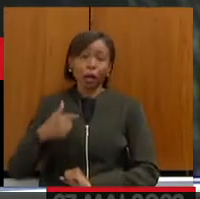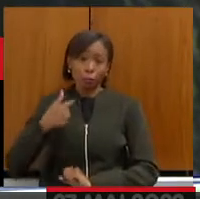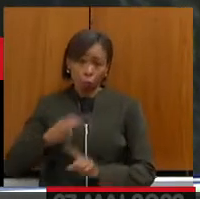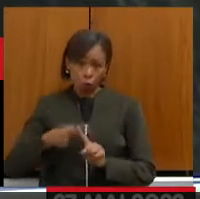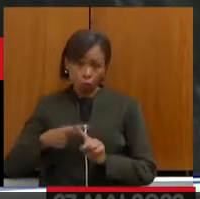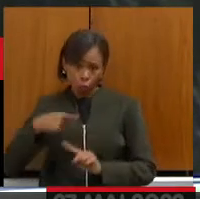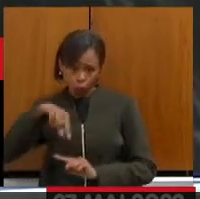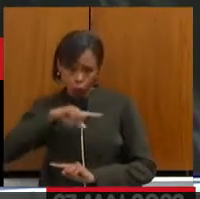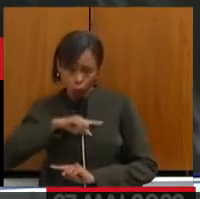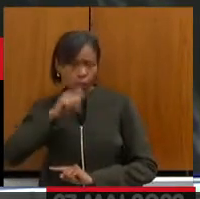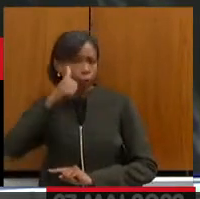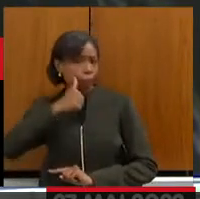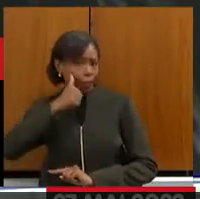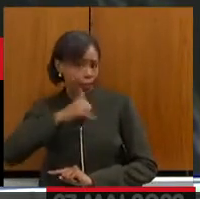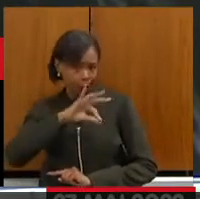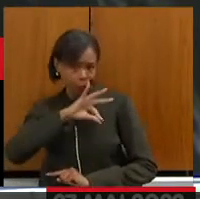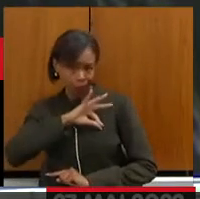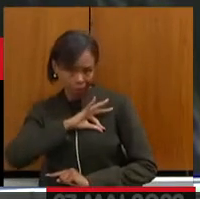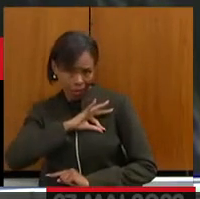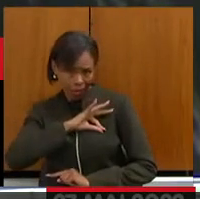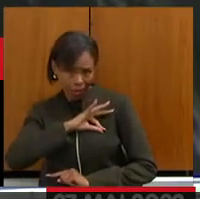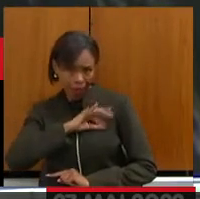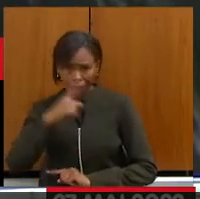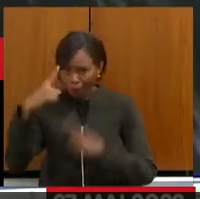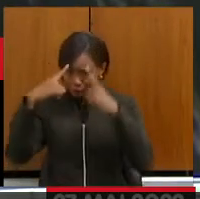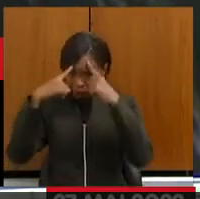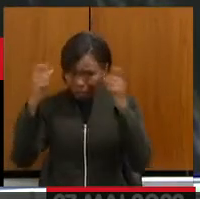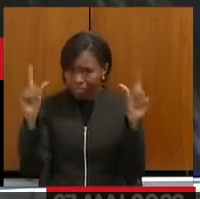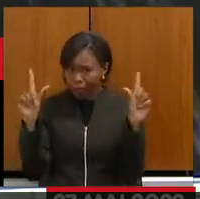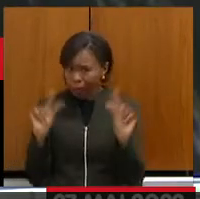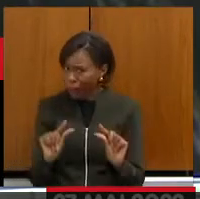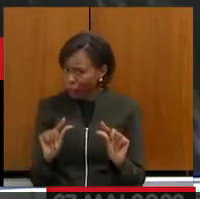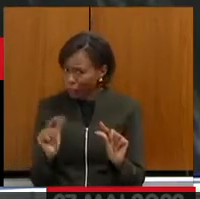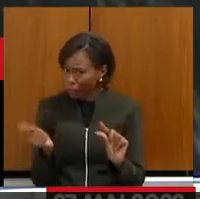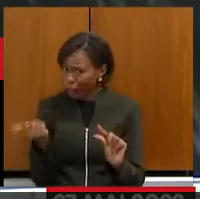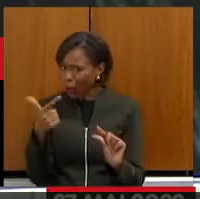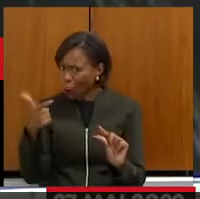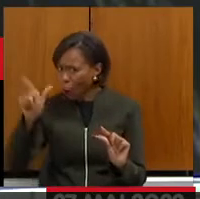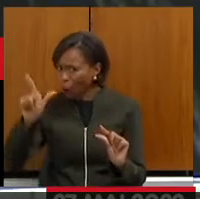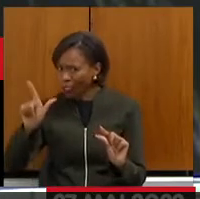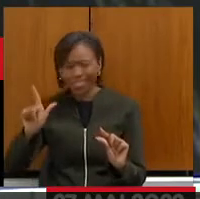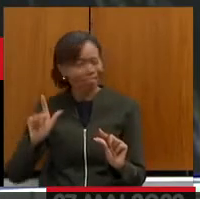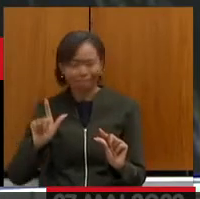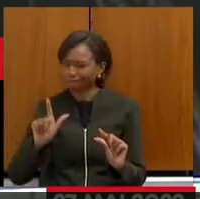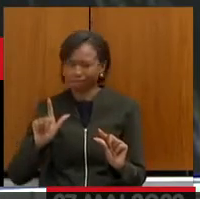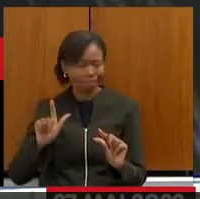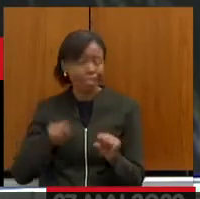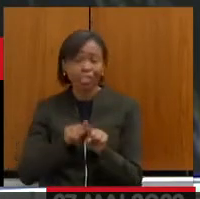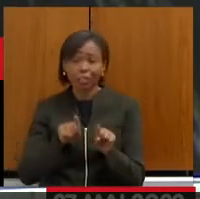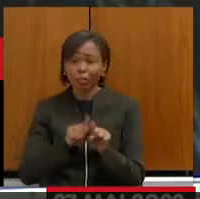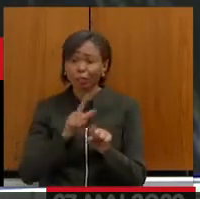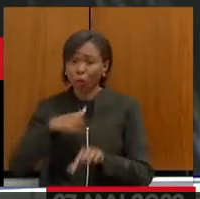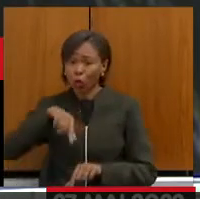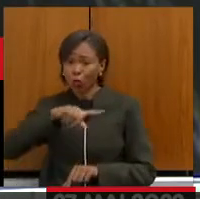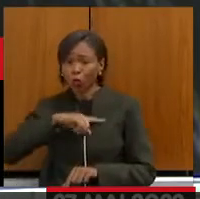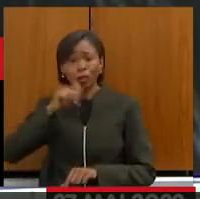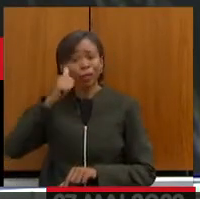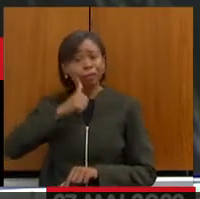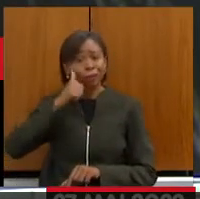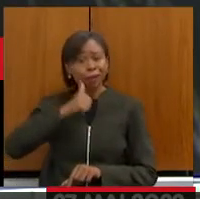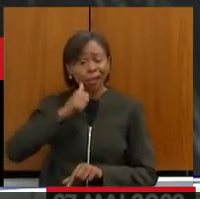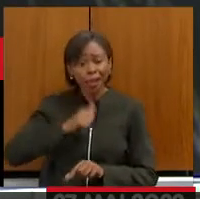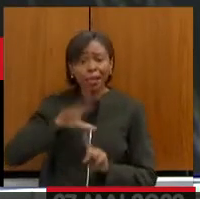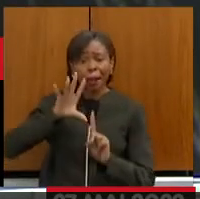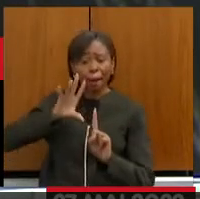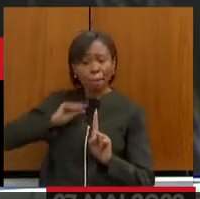policiais que sofremos menos menos violência que as demais mulheres e nem tão-pouco sentimos menos o